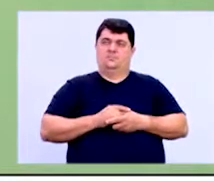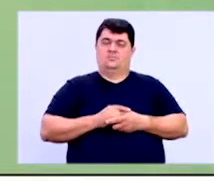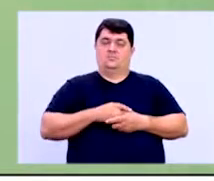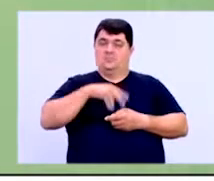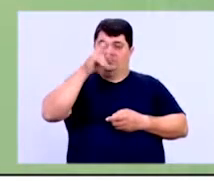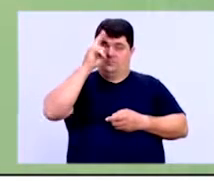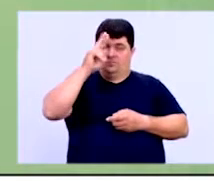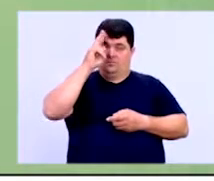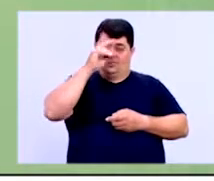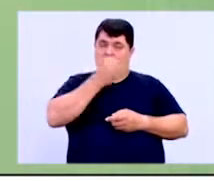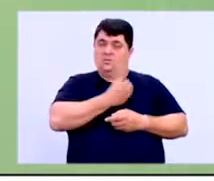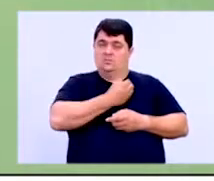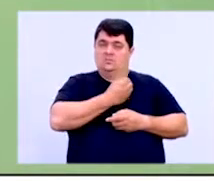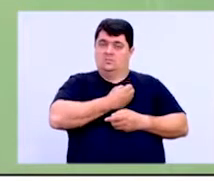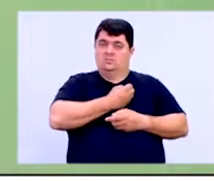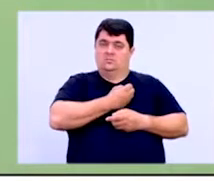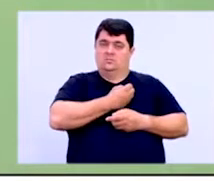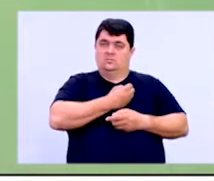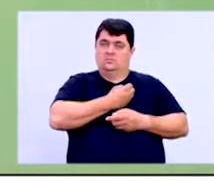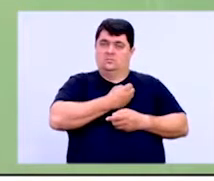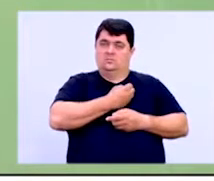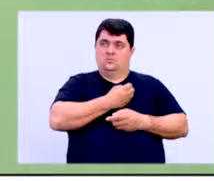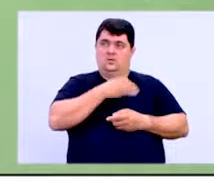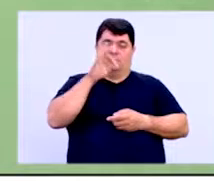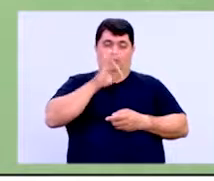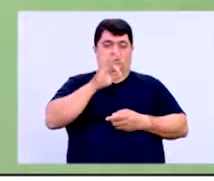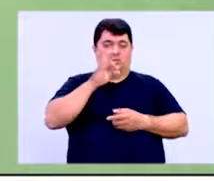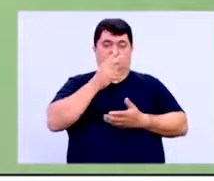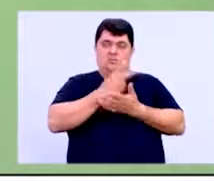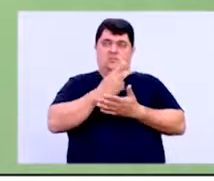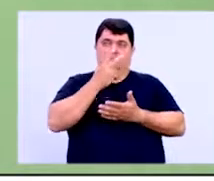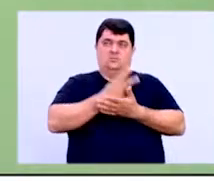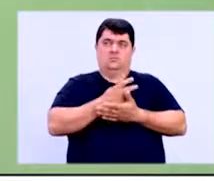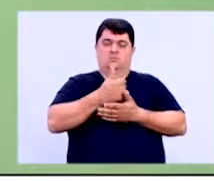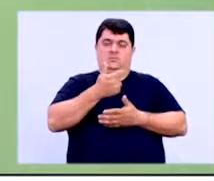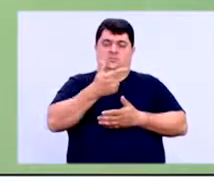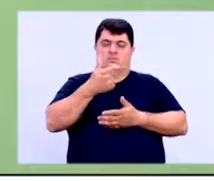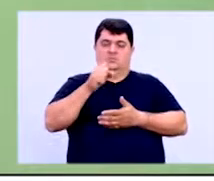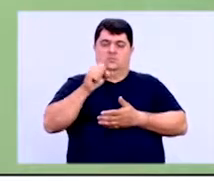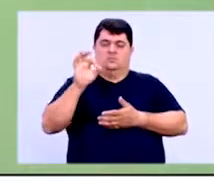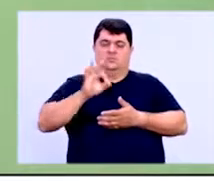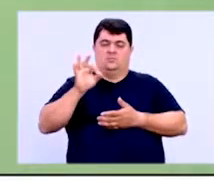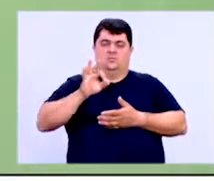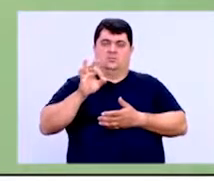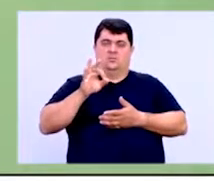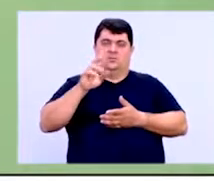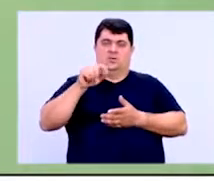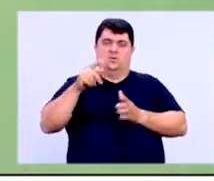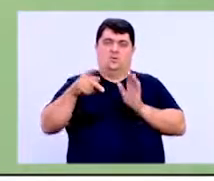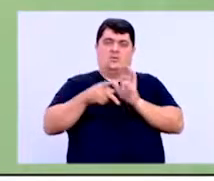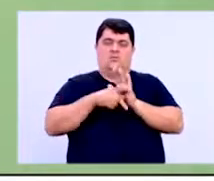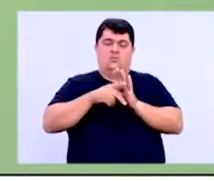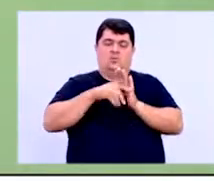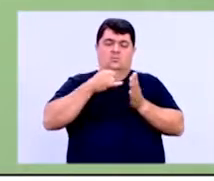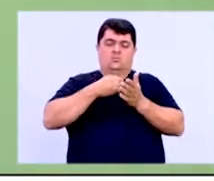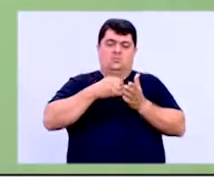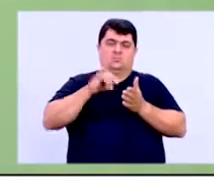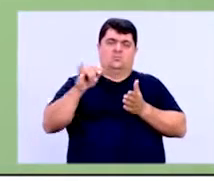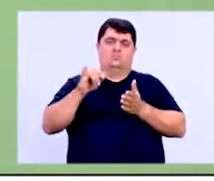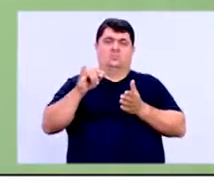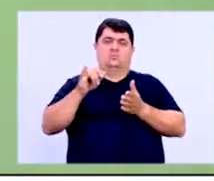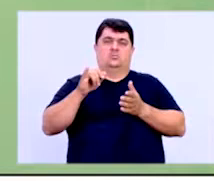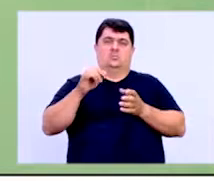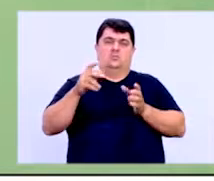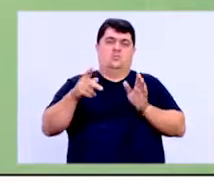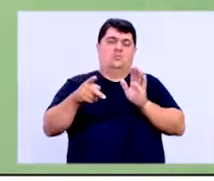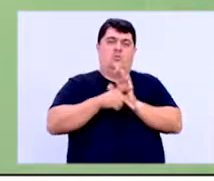Lembramos que esse é um número que a gente está calculando em porcentagem. 28% se refere à carga tributária em cima da